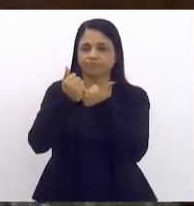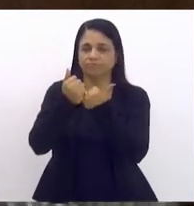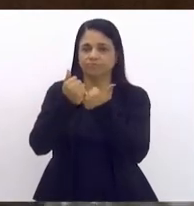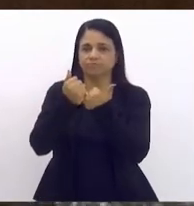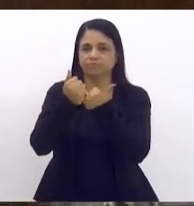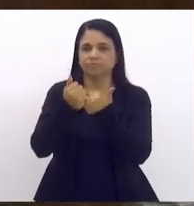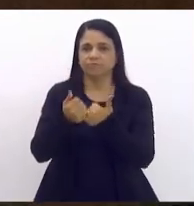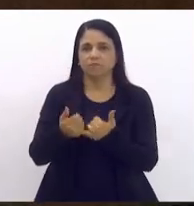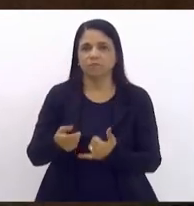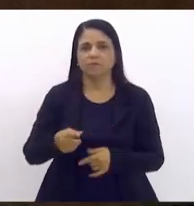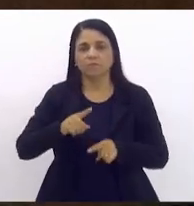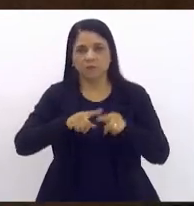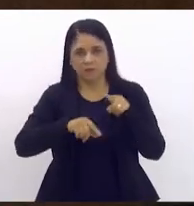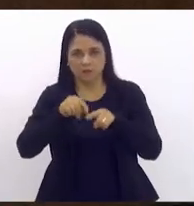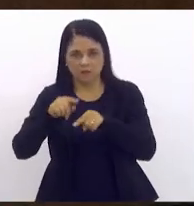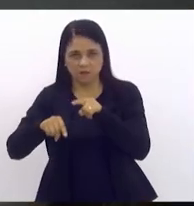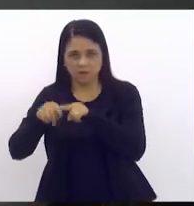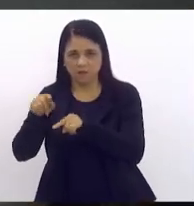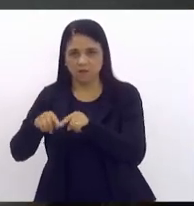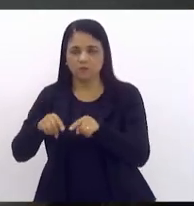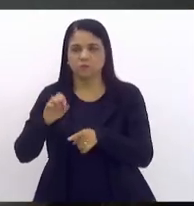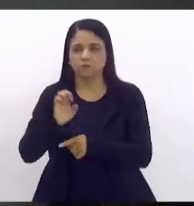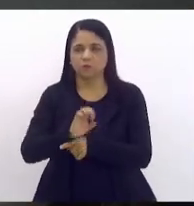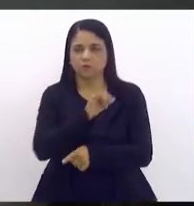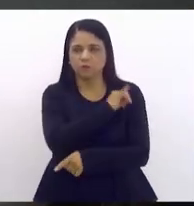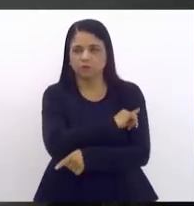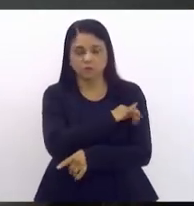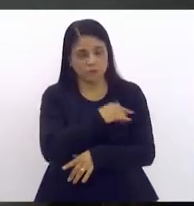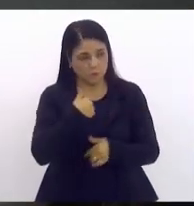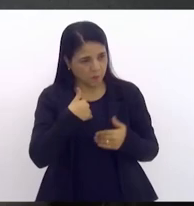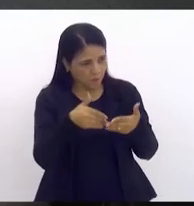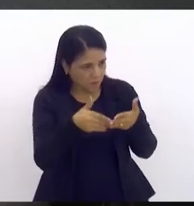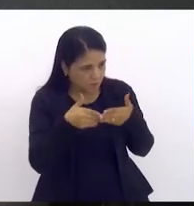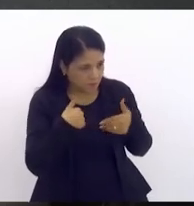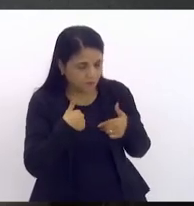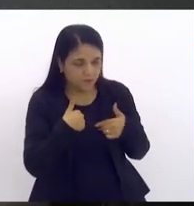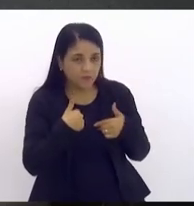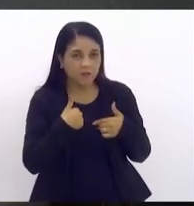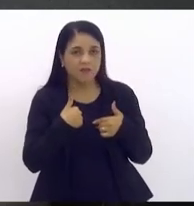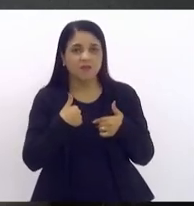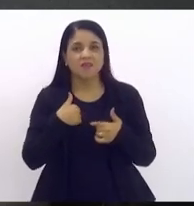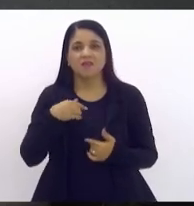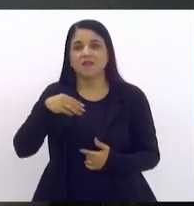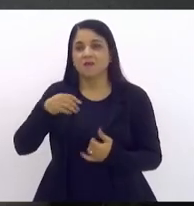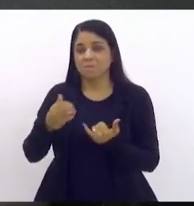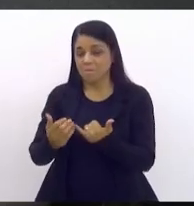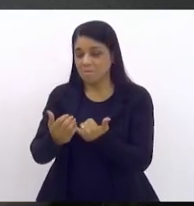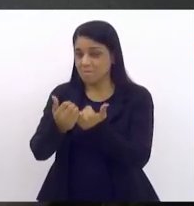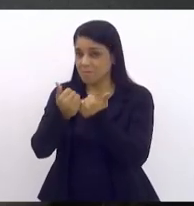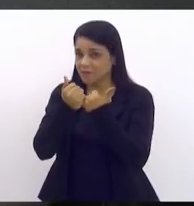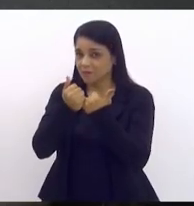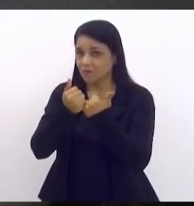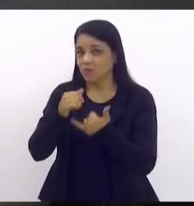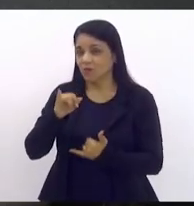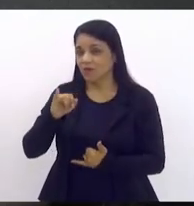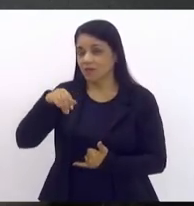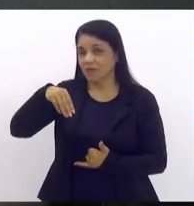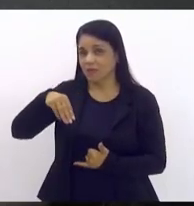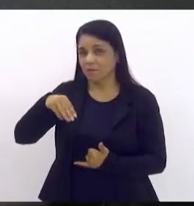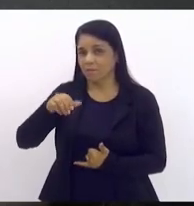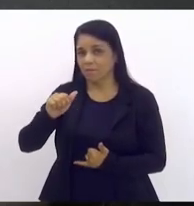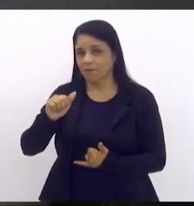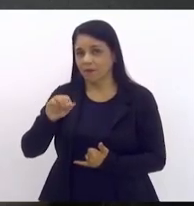Janeiro. Se Vossa Excelência me permite... Claro que permito. É patrimônio imaterial. O fato da gente